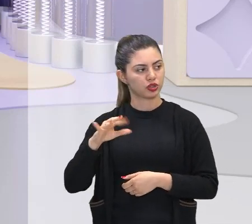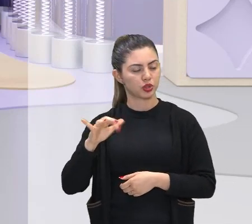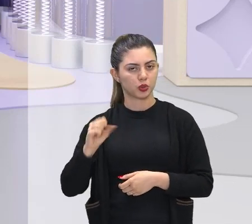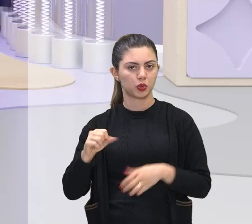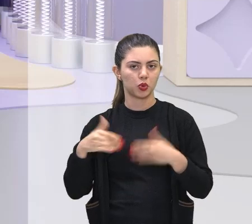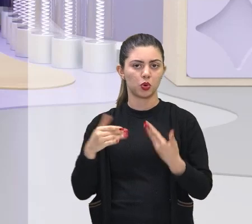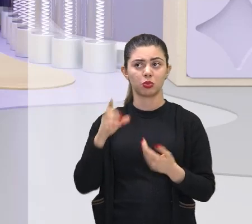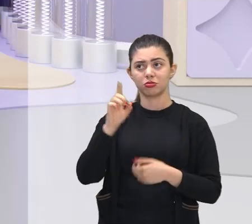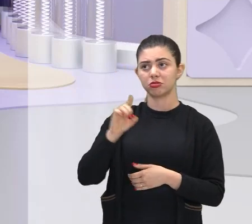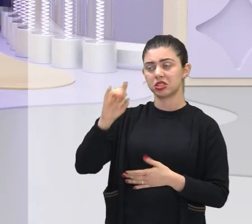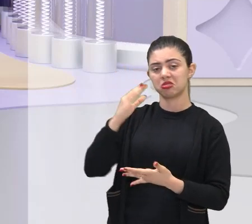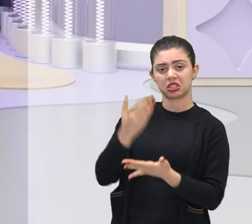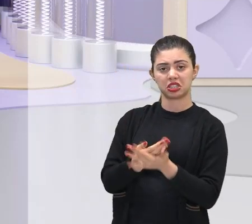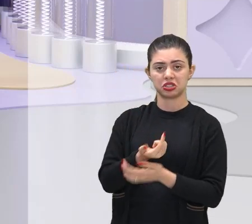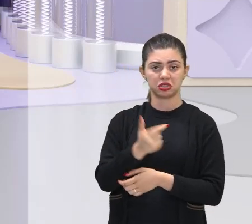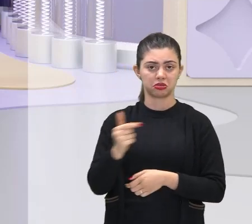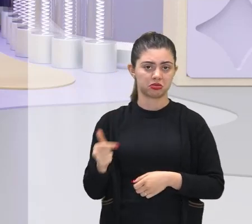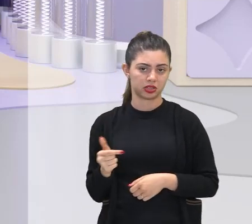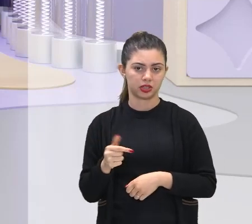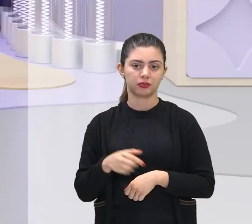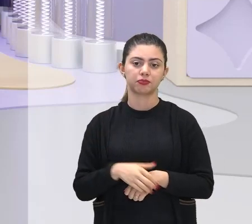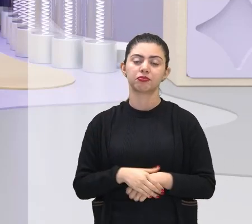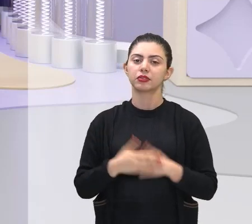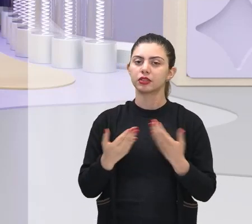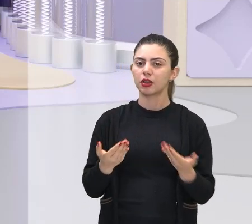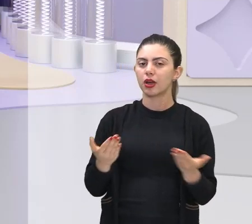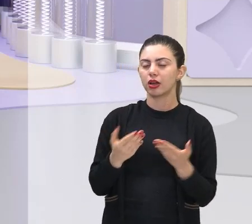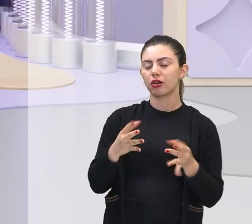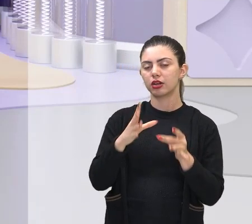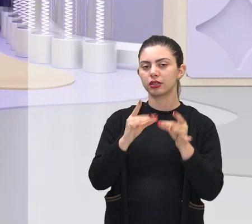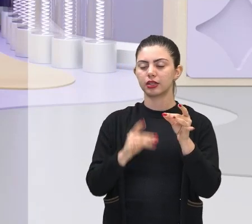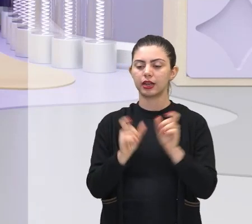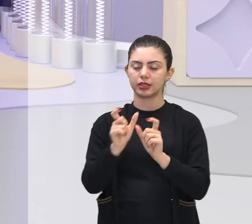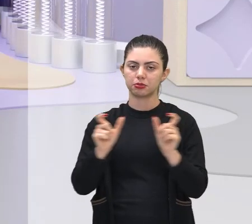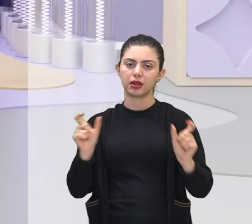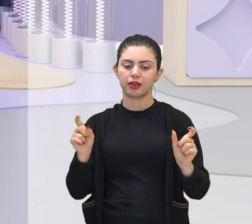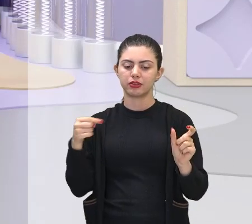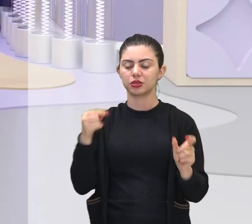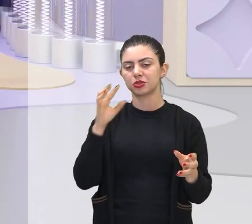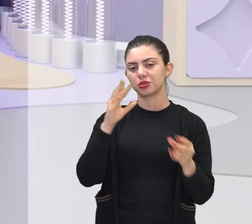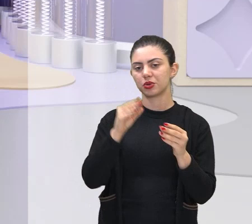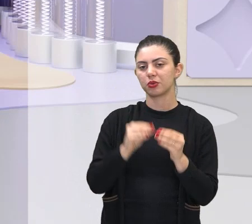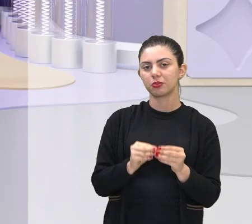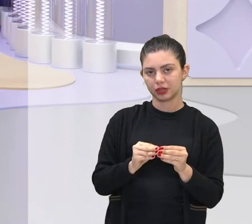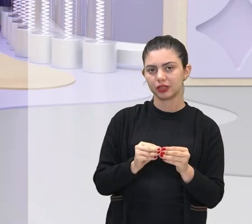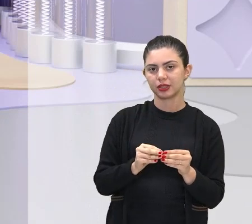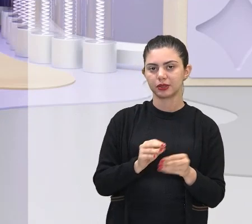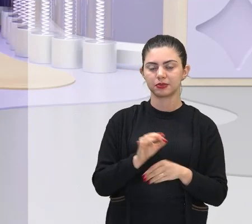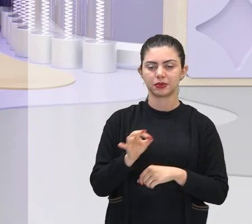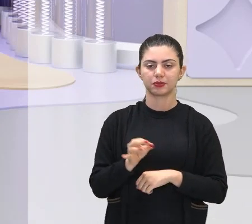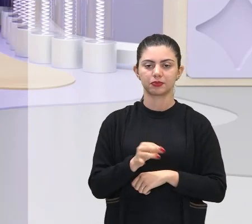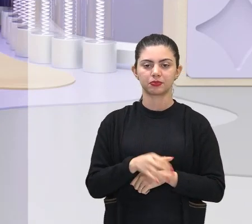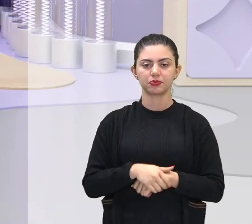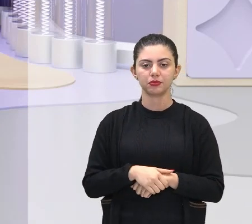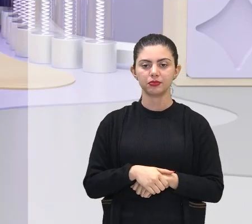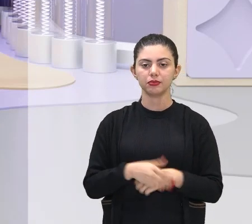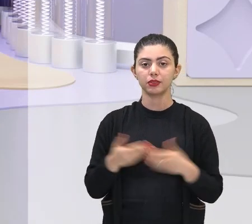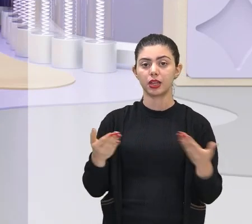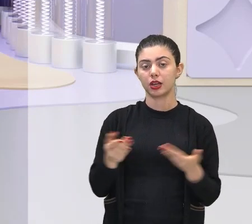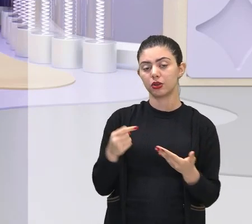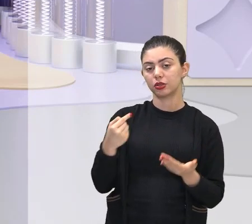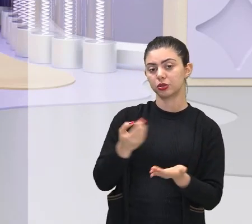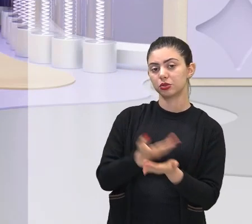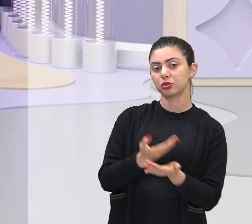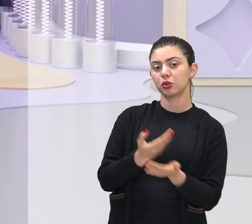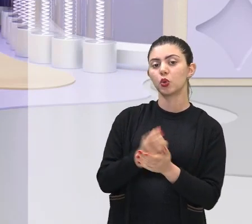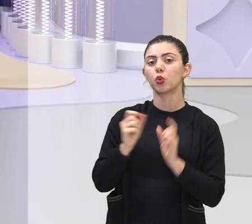um pouco esses termos, até para a gente poder usá-los com mais propriedade. Vamos ver o que